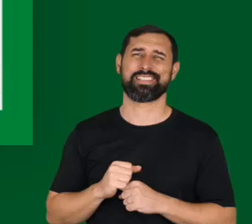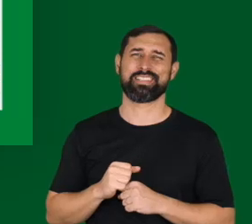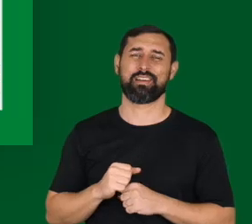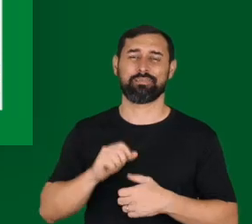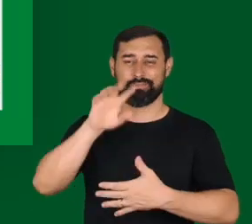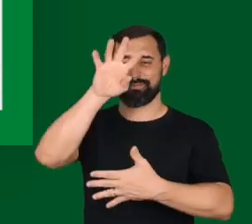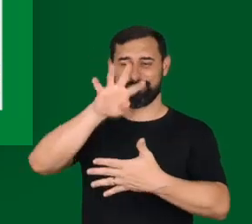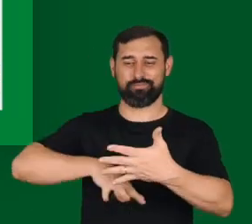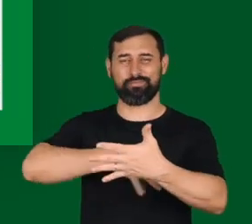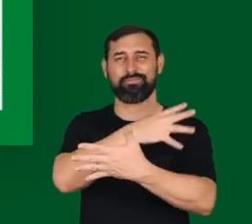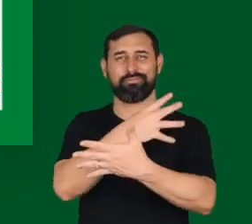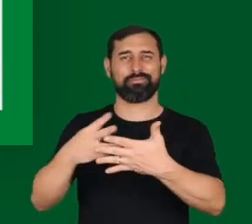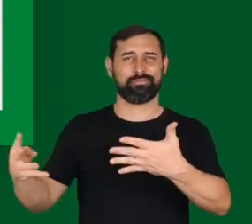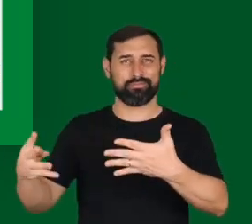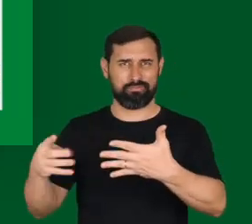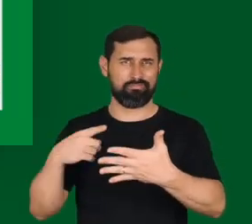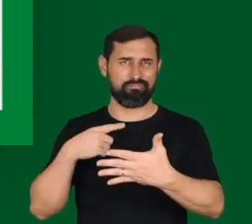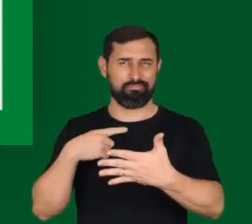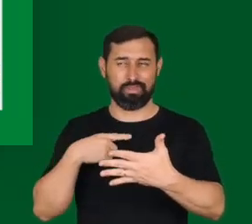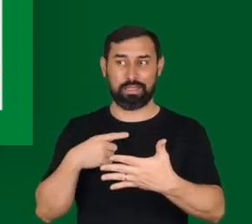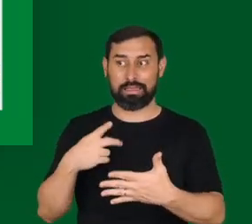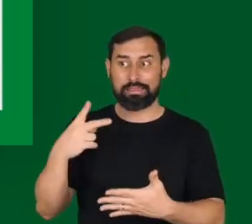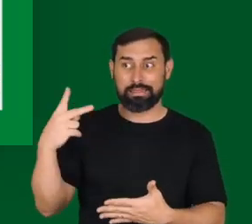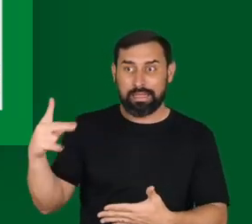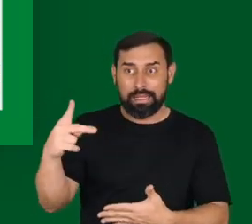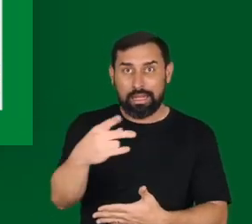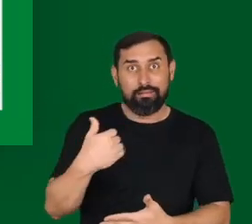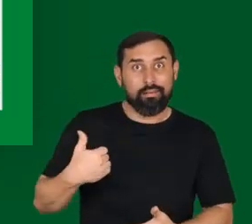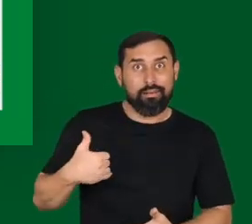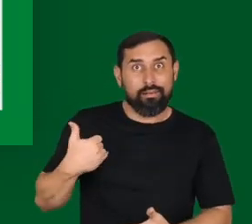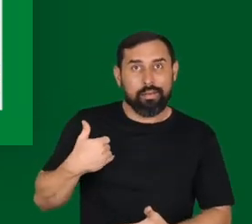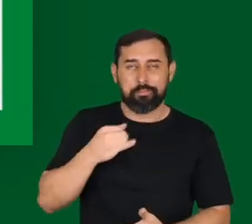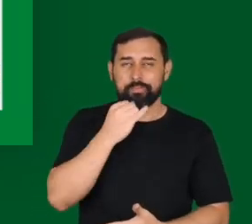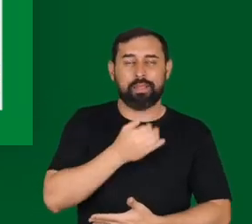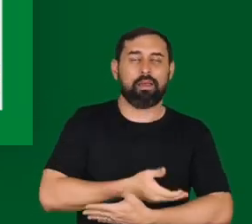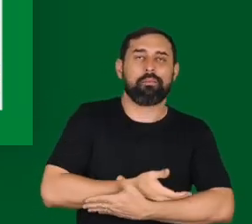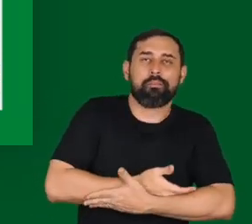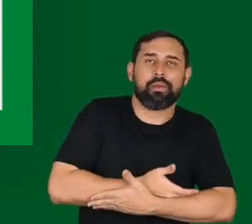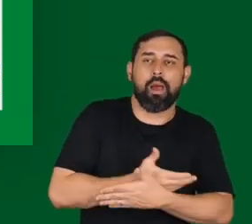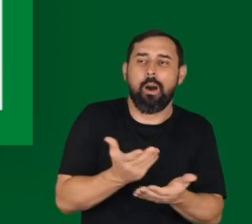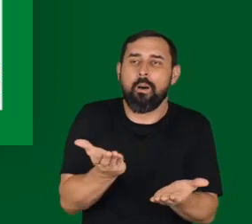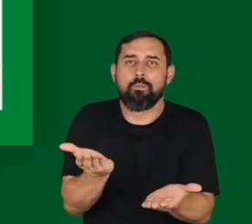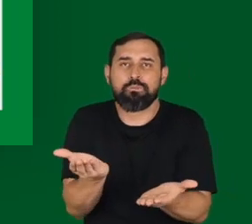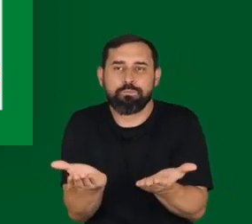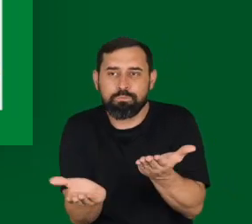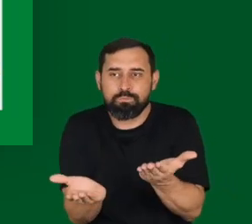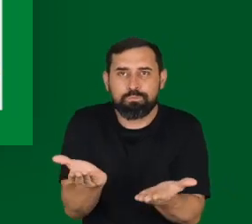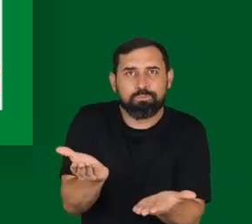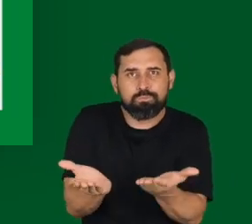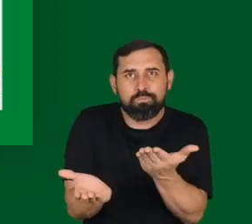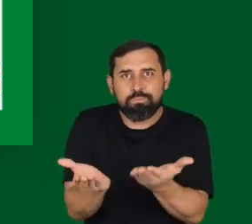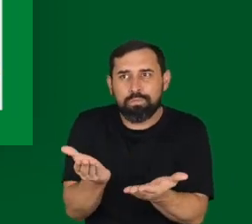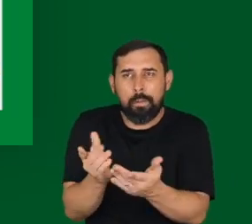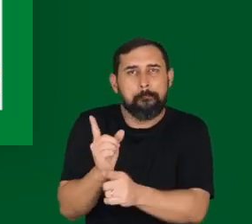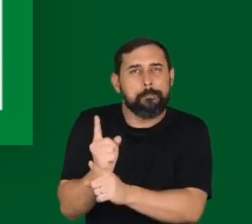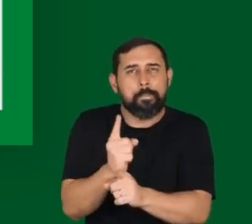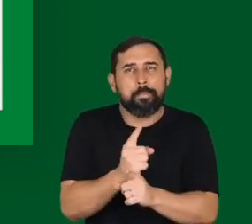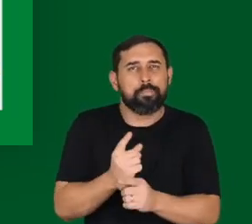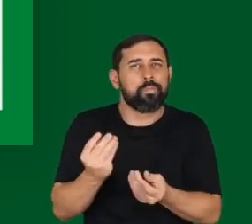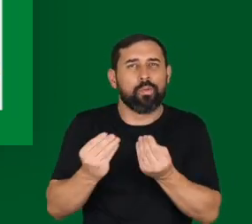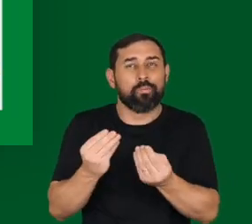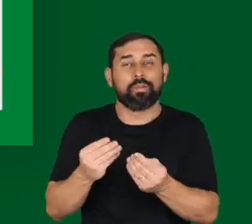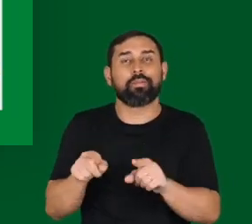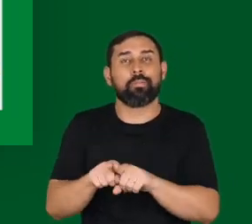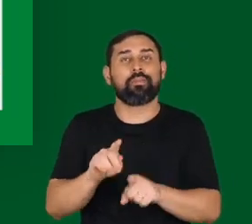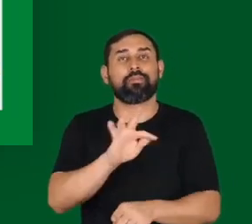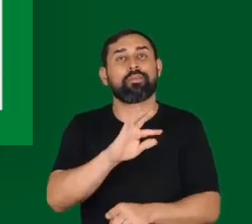tela, é interessante, porque a gente tem uma média ali de sinais vitais, dependendo da idade ali. Para lactente, o peso, mais ou